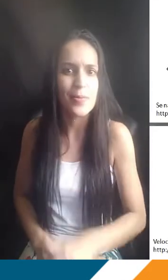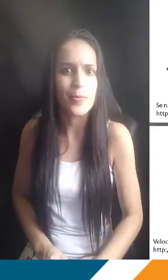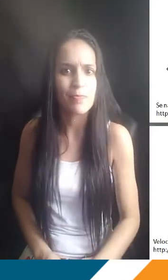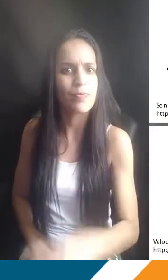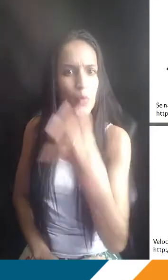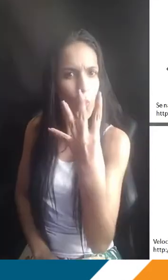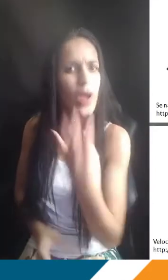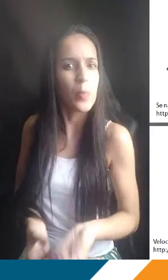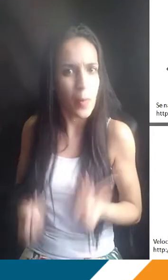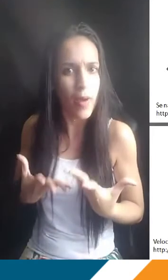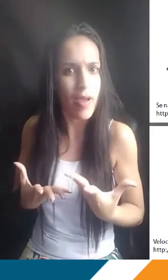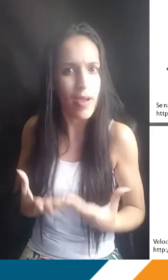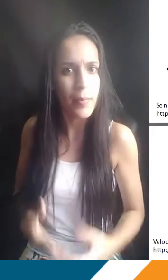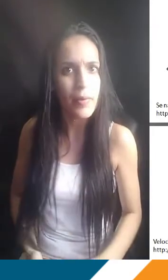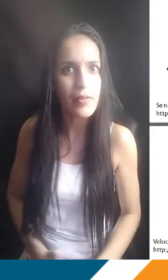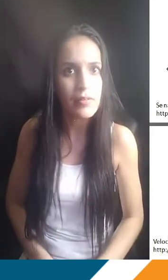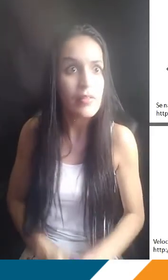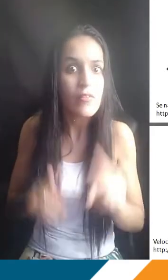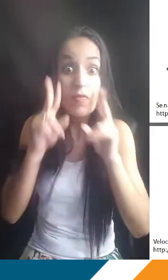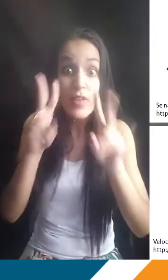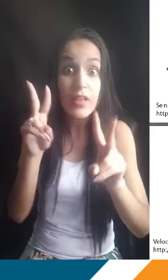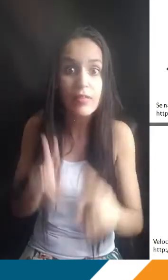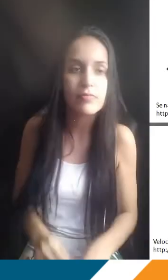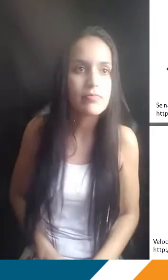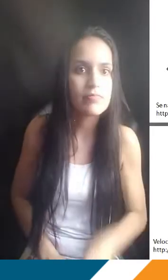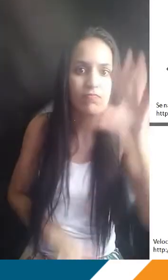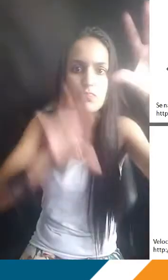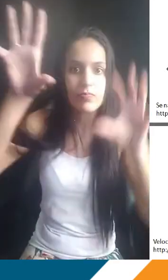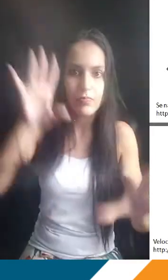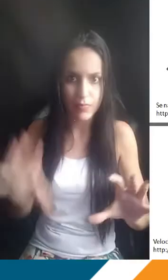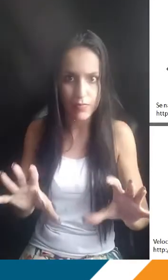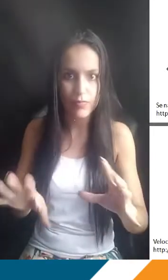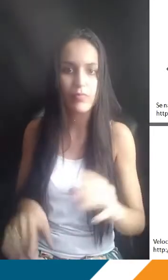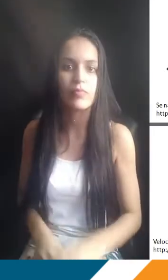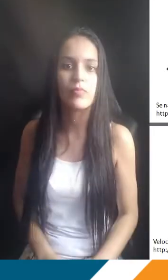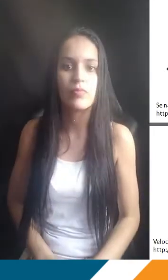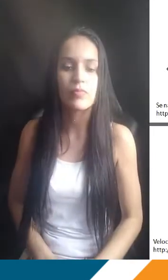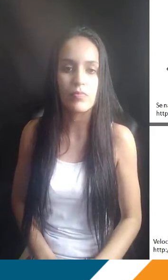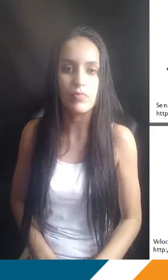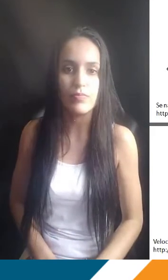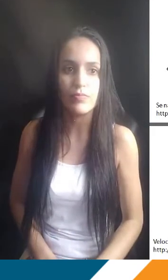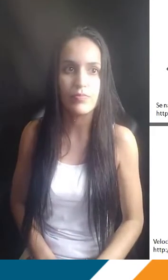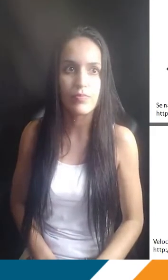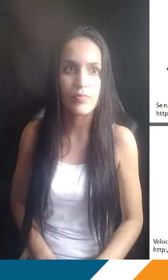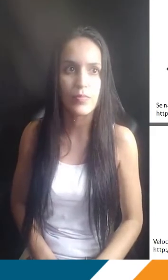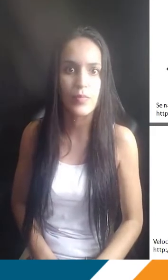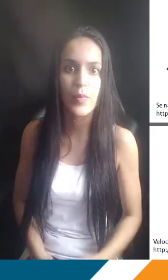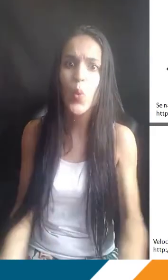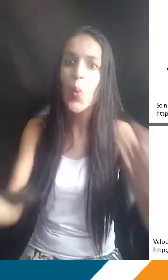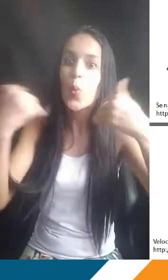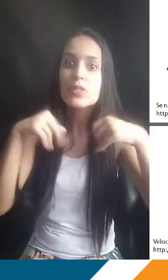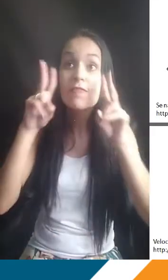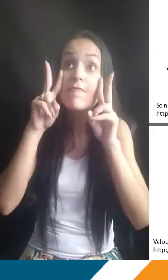Vamos observar aí esses 4 poemas. Então, de cara, a gente consegue perceber essa questão do uso